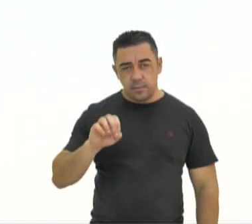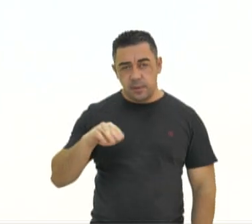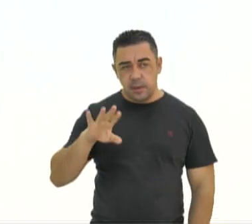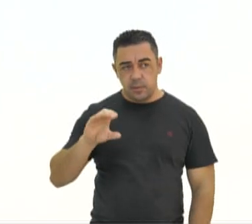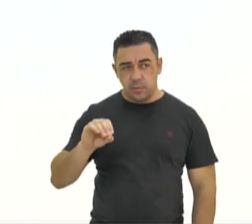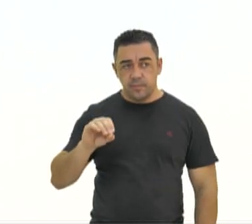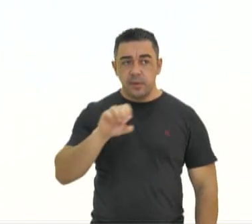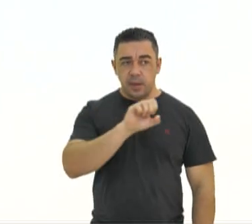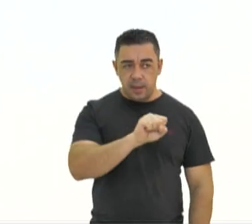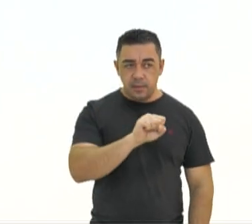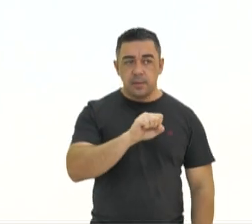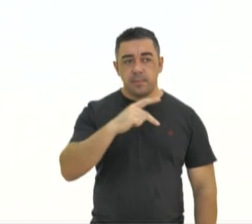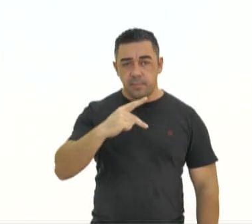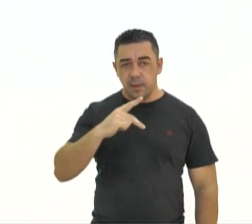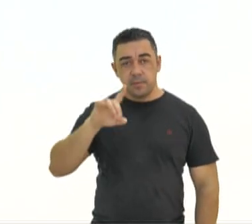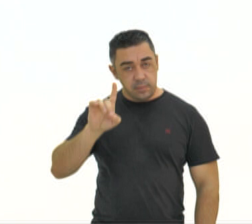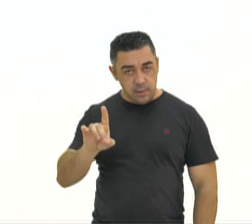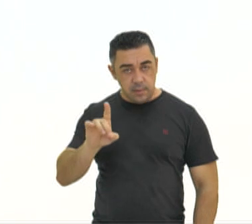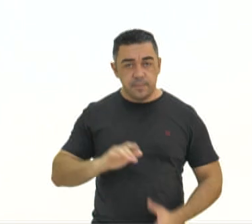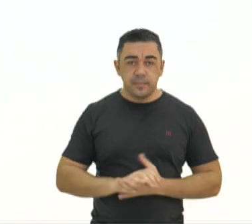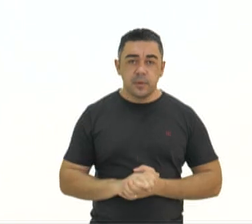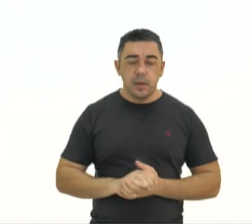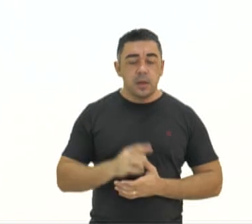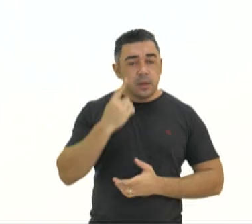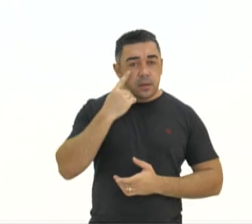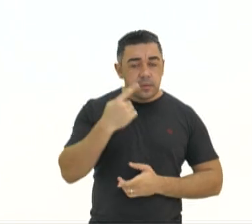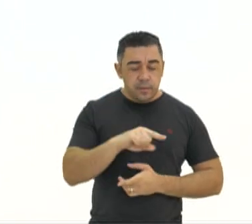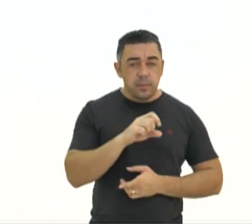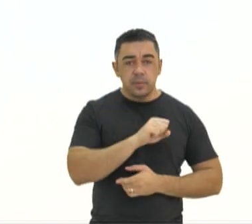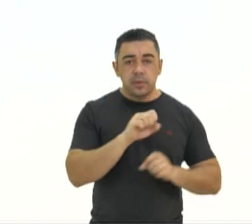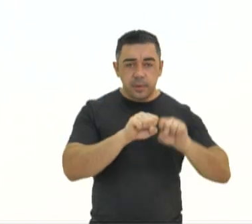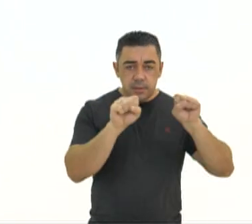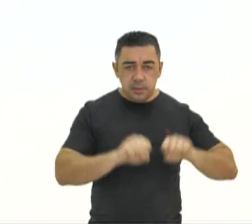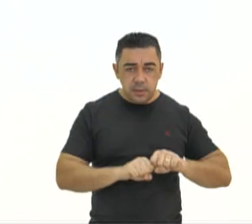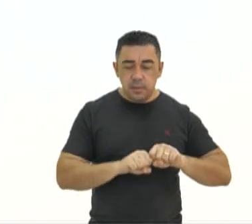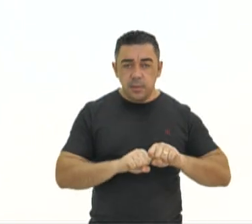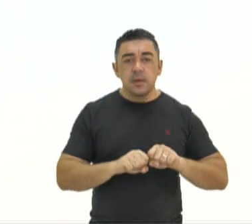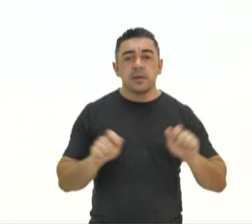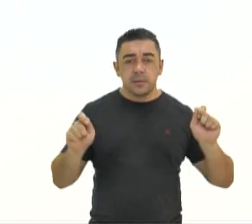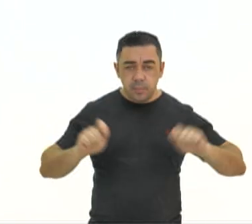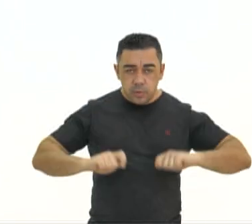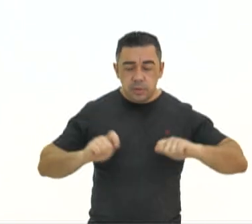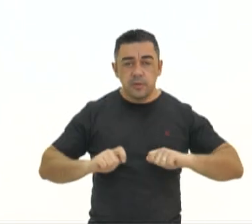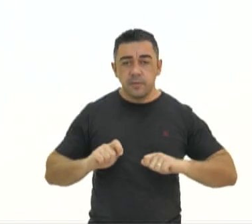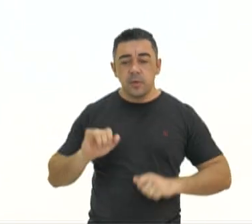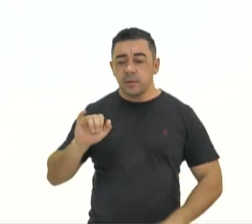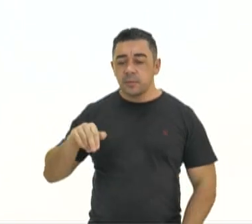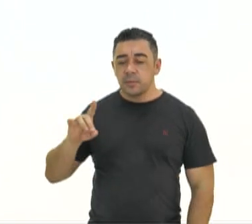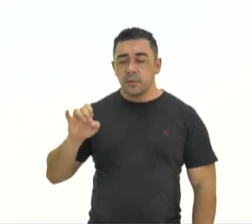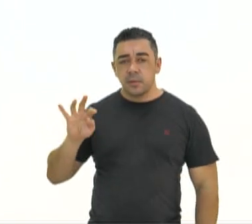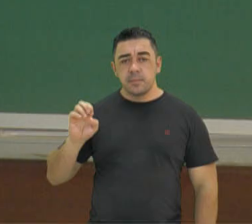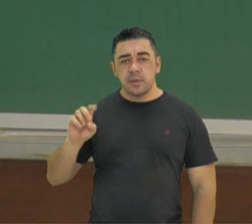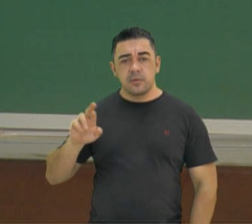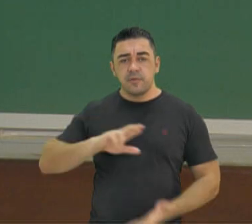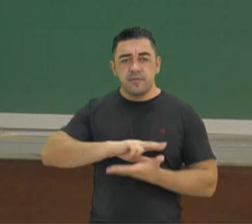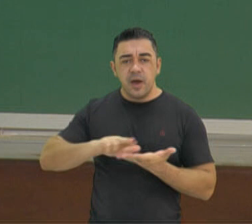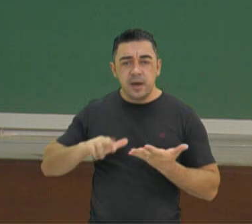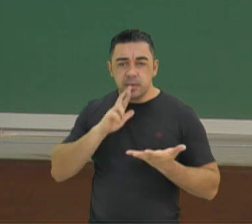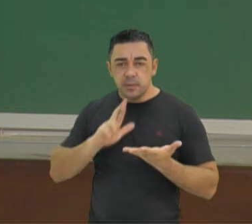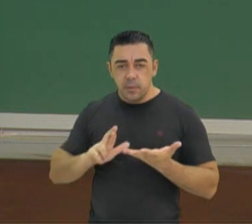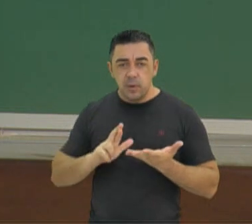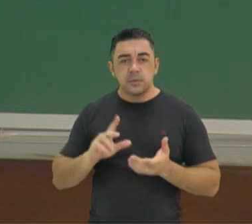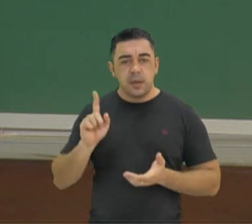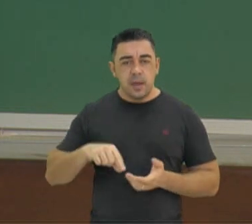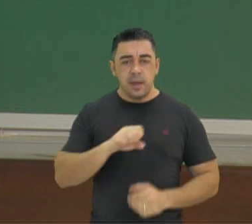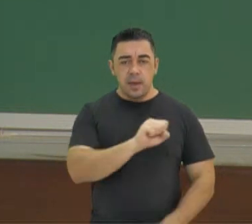determinado, quando ele tem apenas uma solução, e sistema possível indeterminado. A gente comentou o início de sistema possível indeterminado, quando